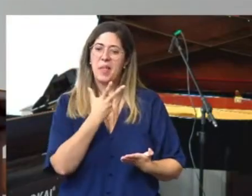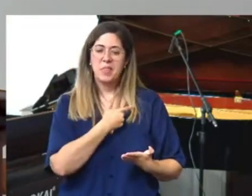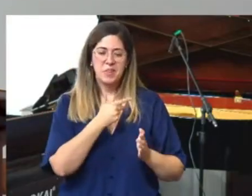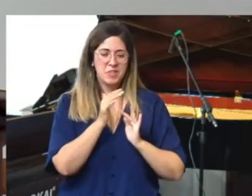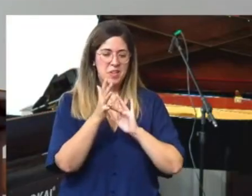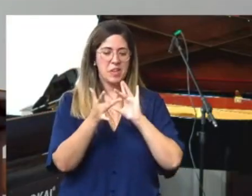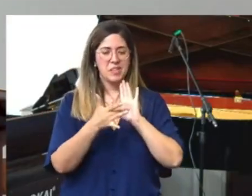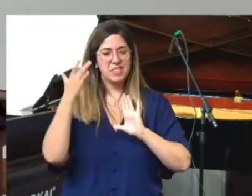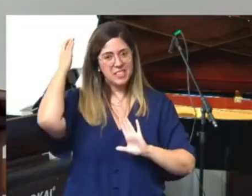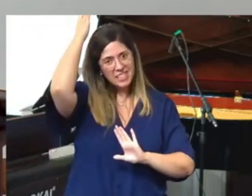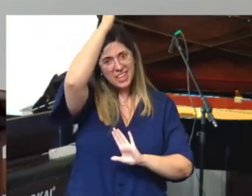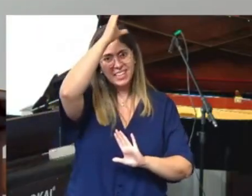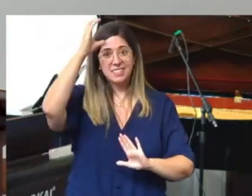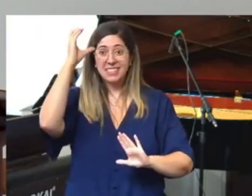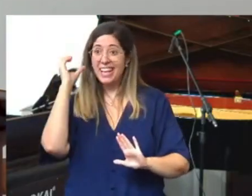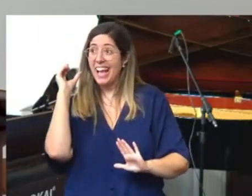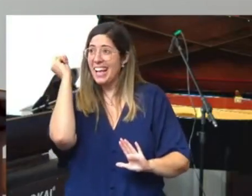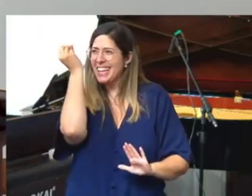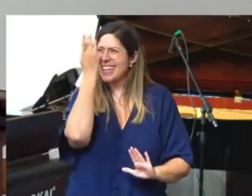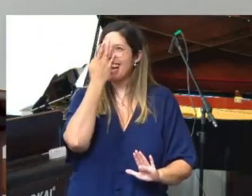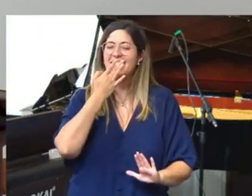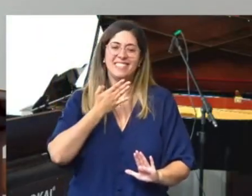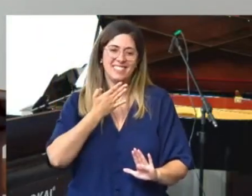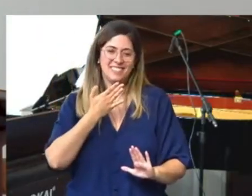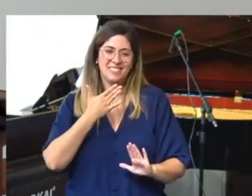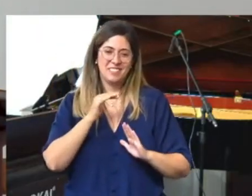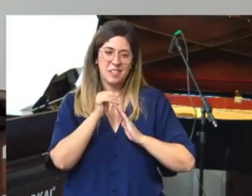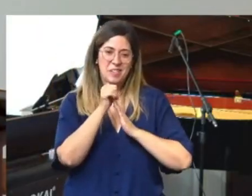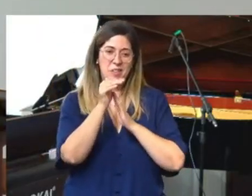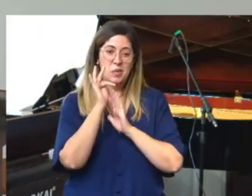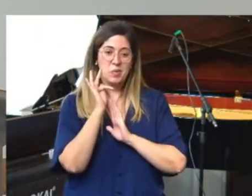Jesus Cristo. A graça de Deus,